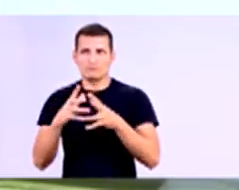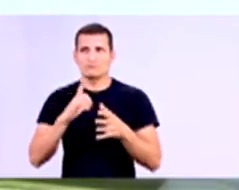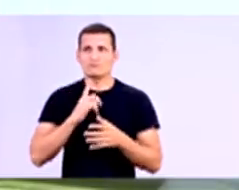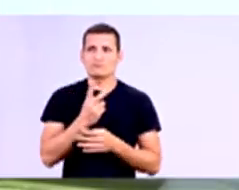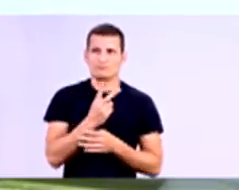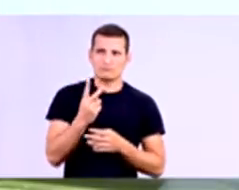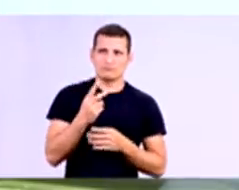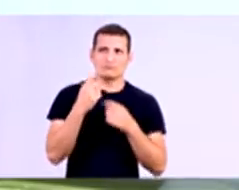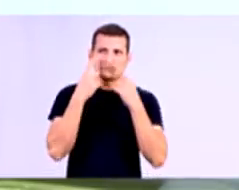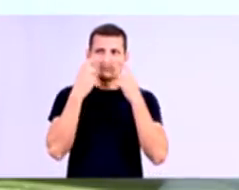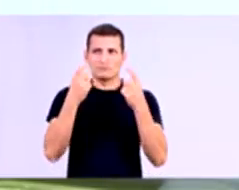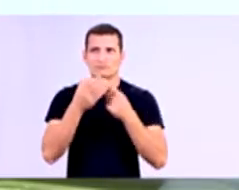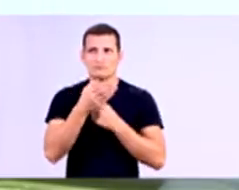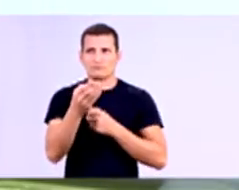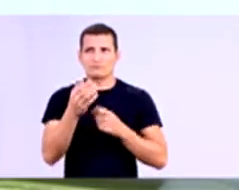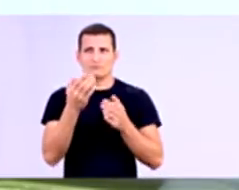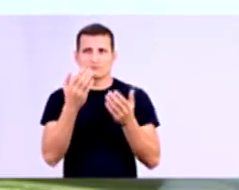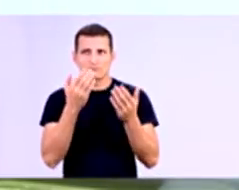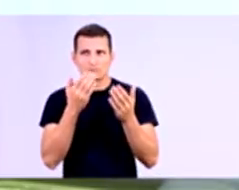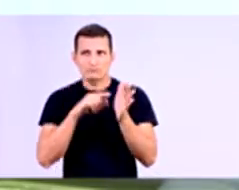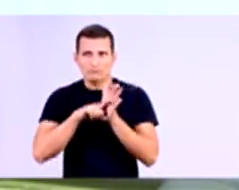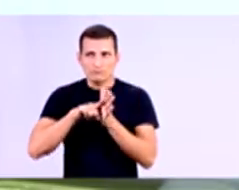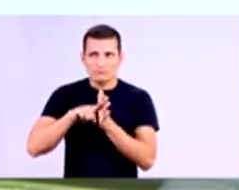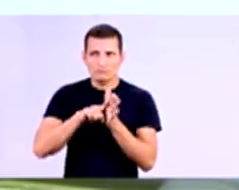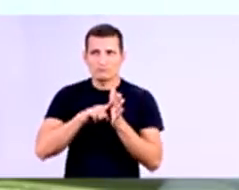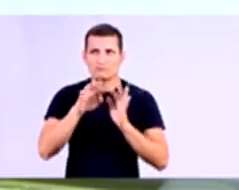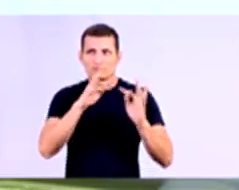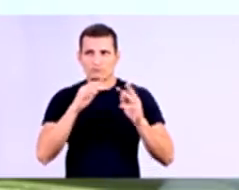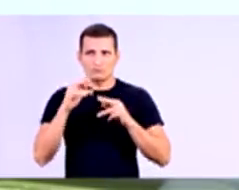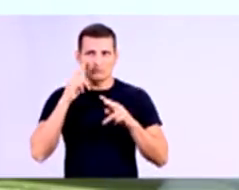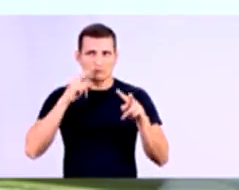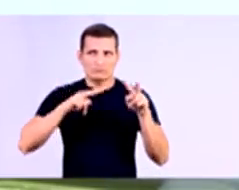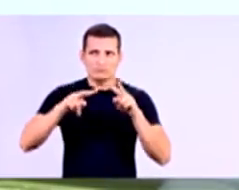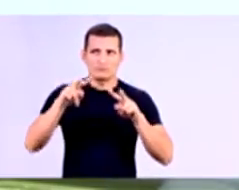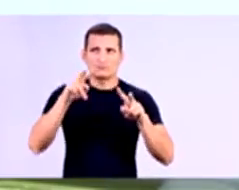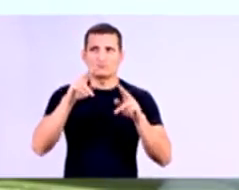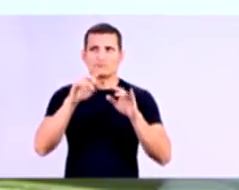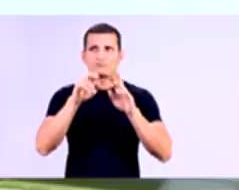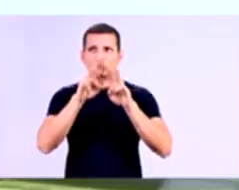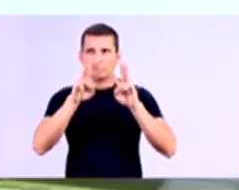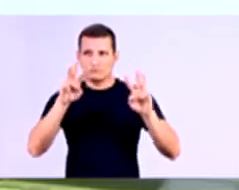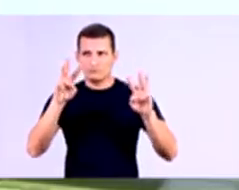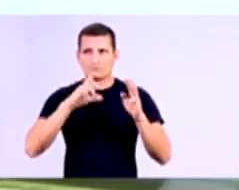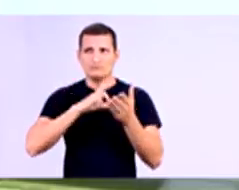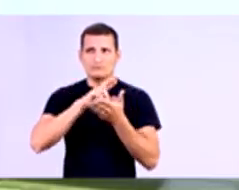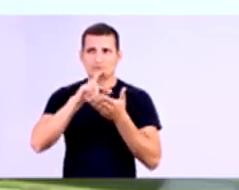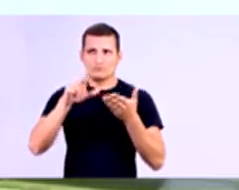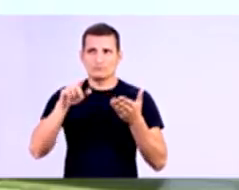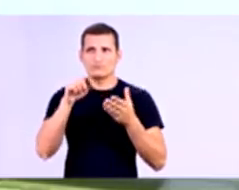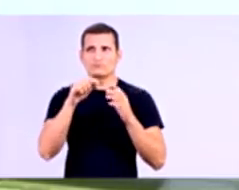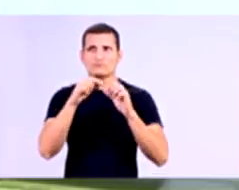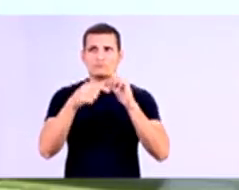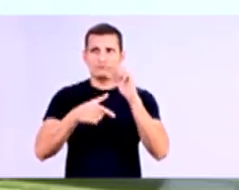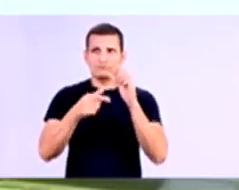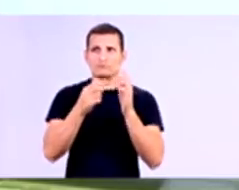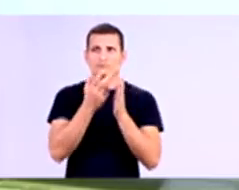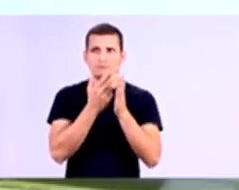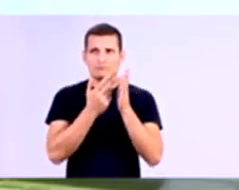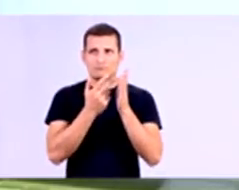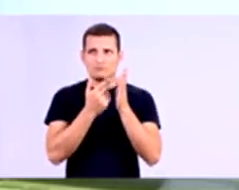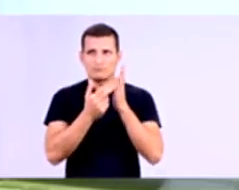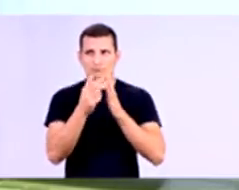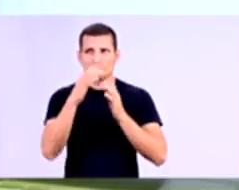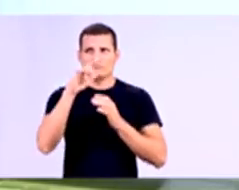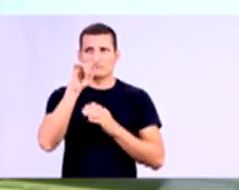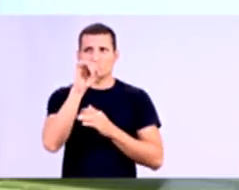E é interessante vocês estarem analisando todos eles, né, visualizando os sites, vários. A partir do momento que você joga lá diagrama de classes,